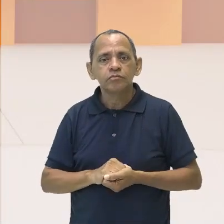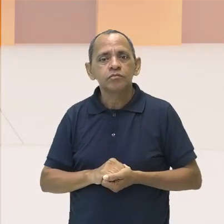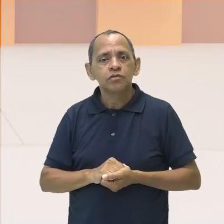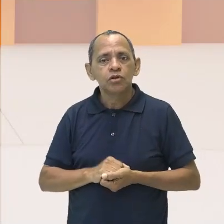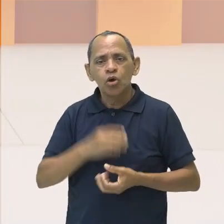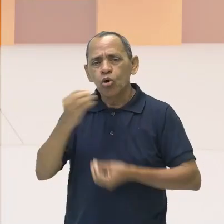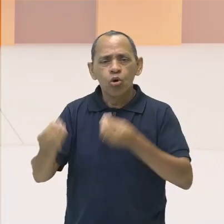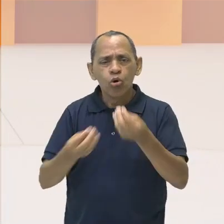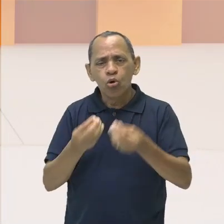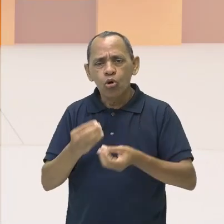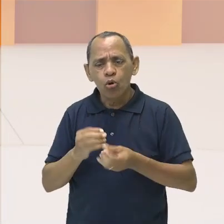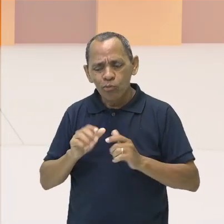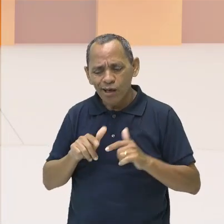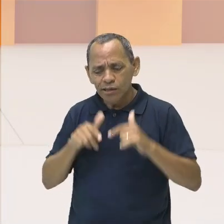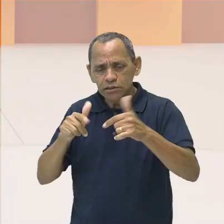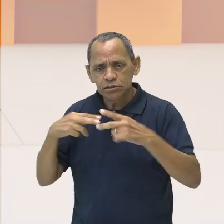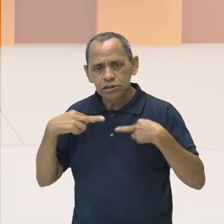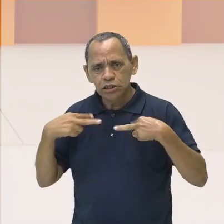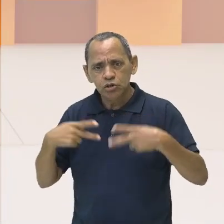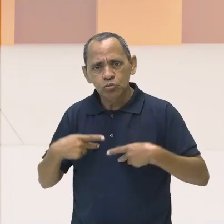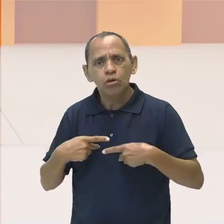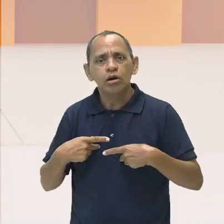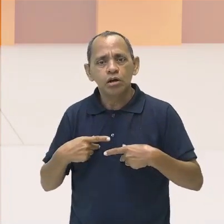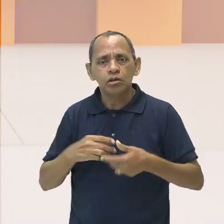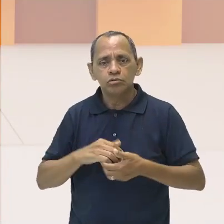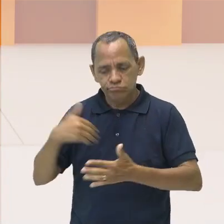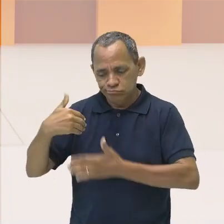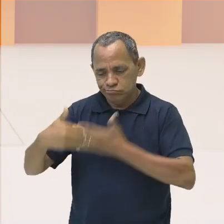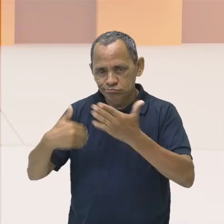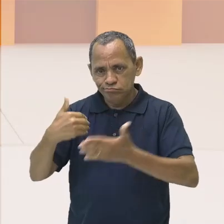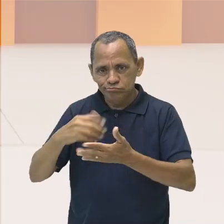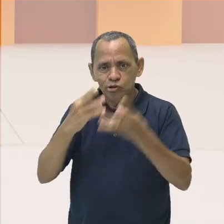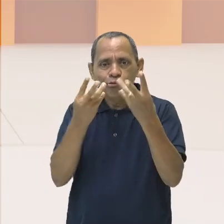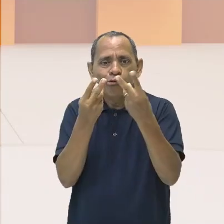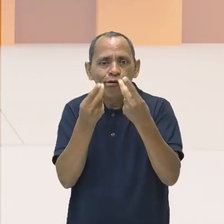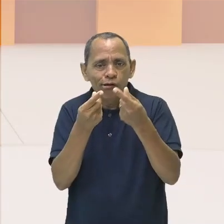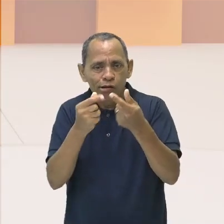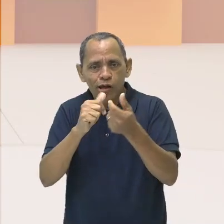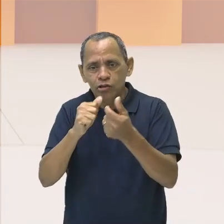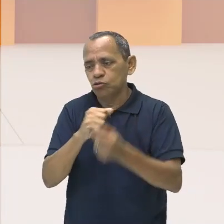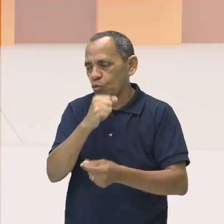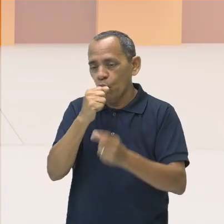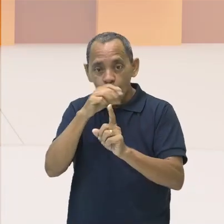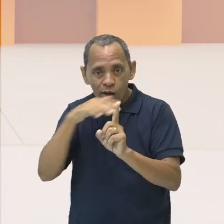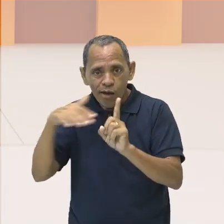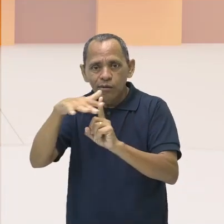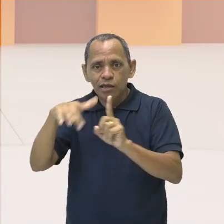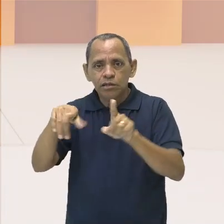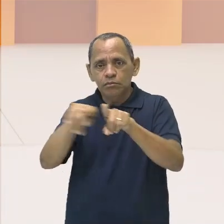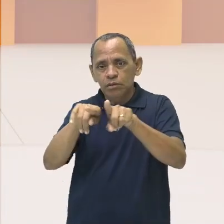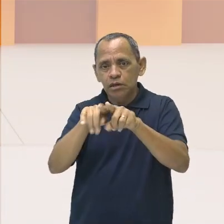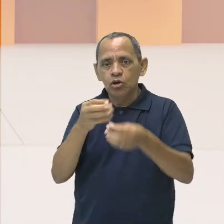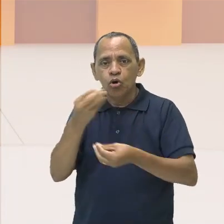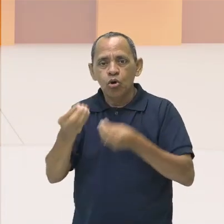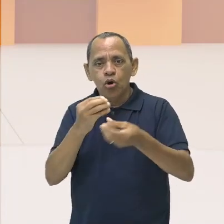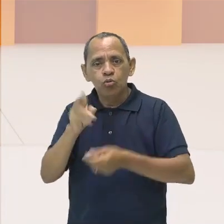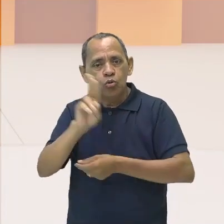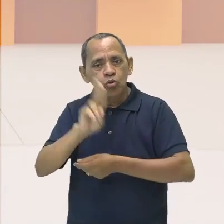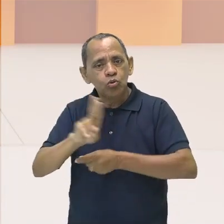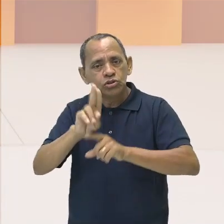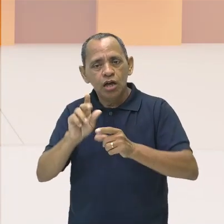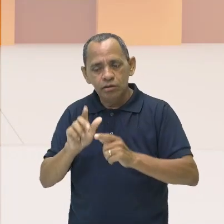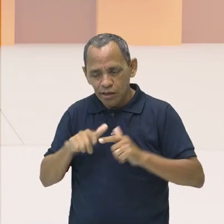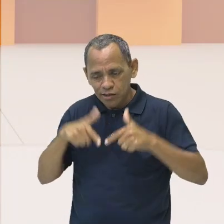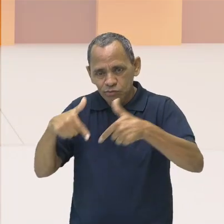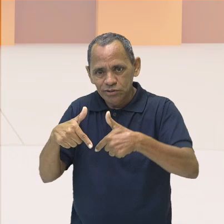a ação do ser humano nesse processo de degradação ambiental, em que ele vai utilizar as